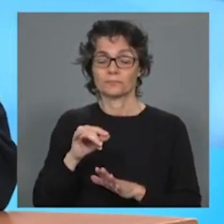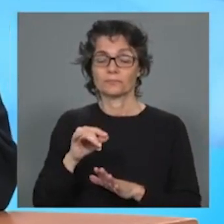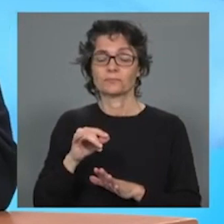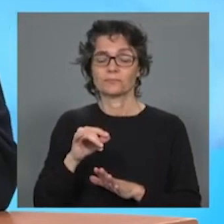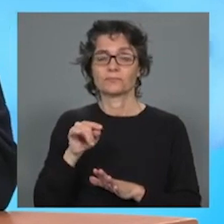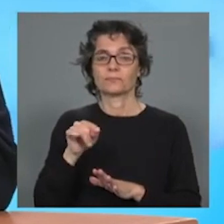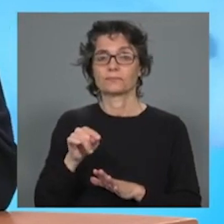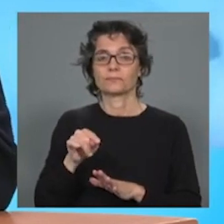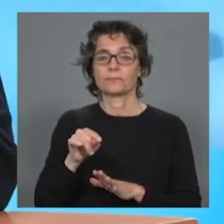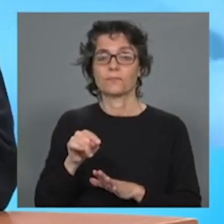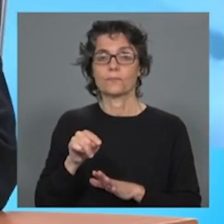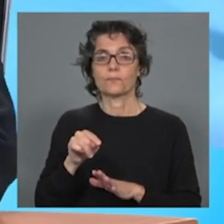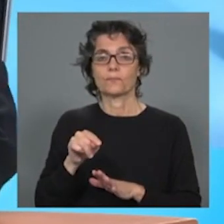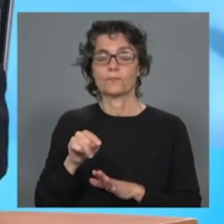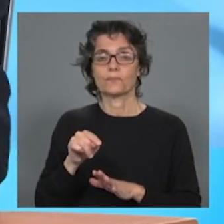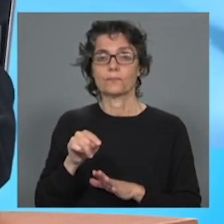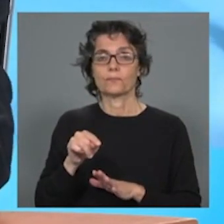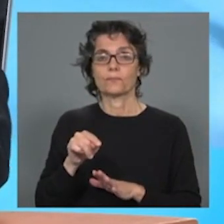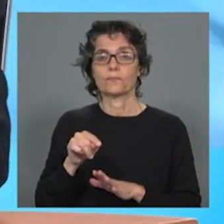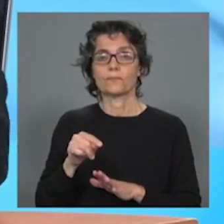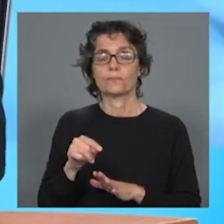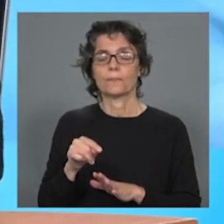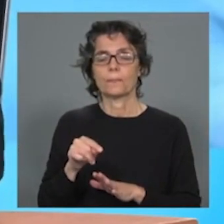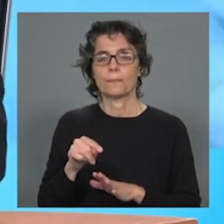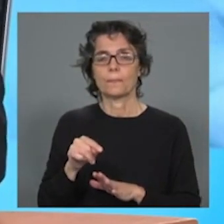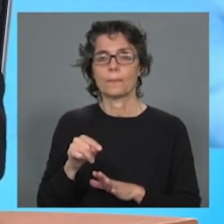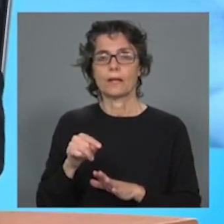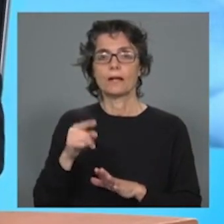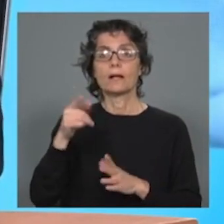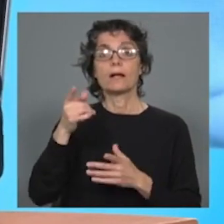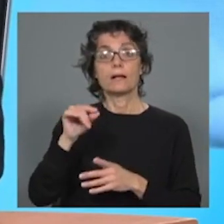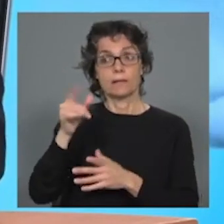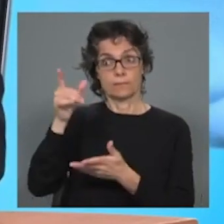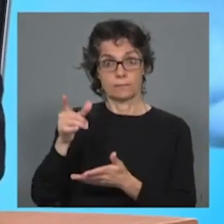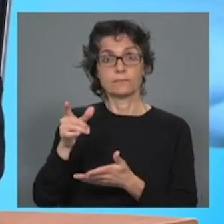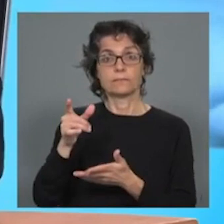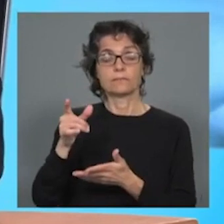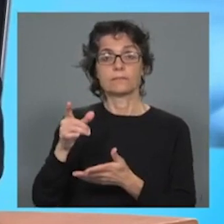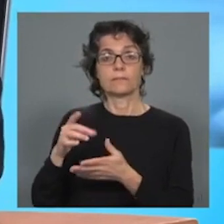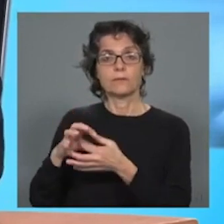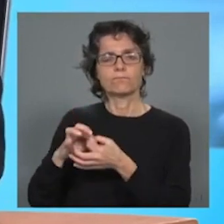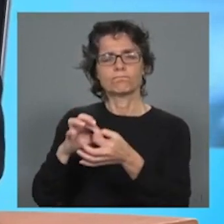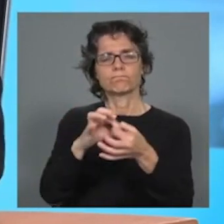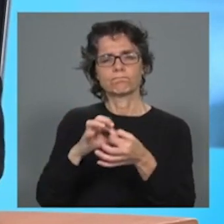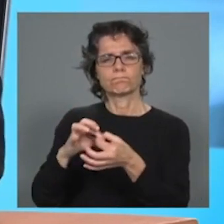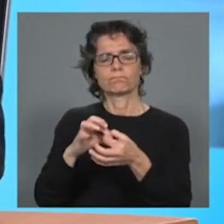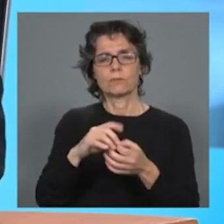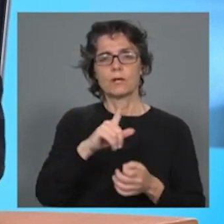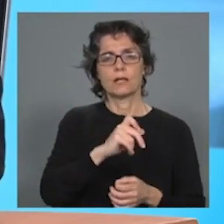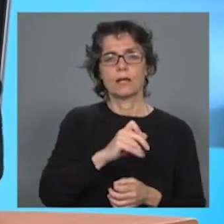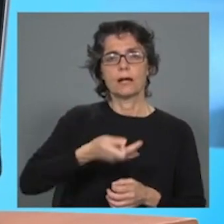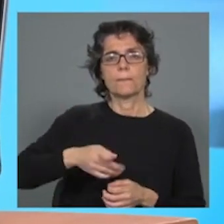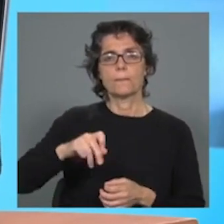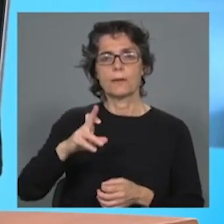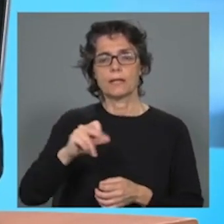até que encontra com um companheiro de colégio de armas, La Perrine, que